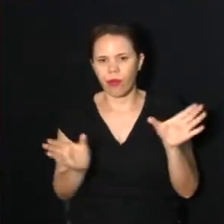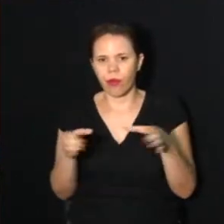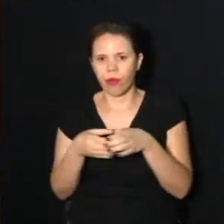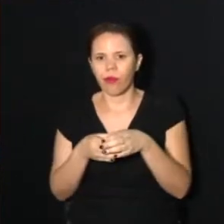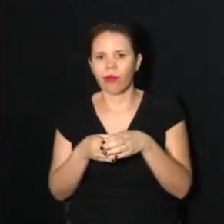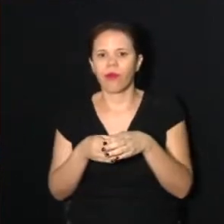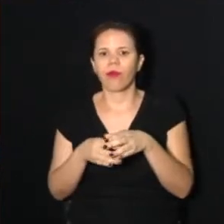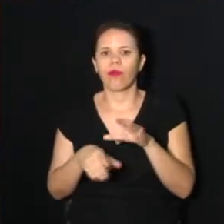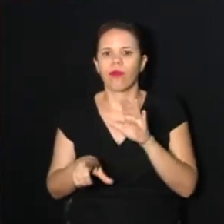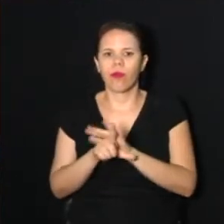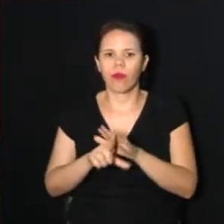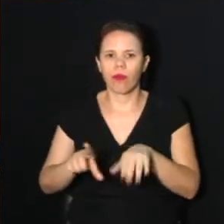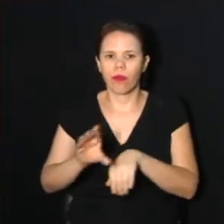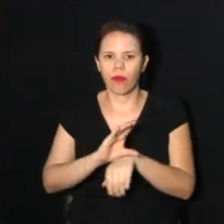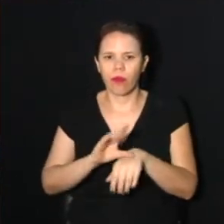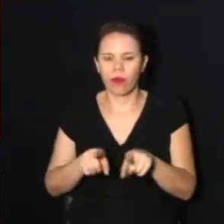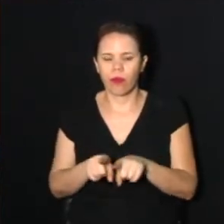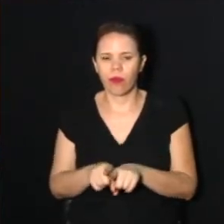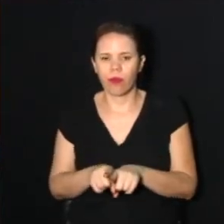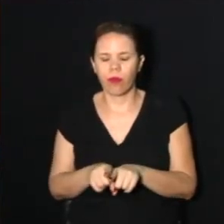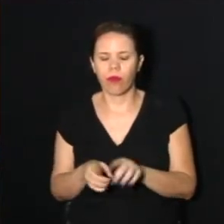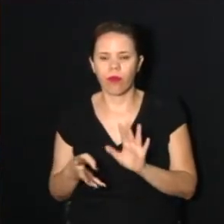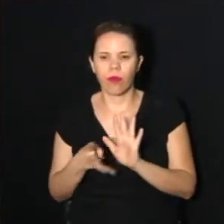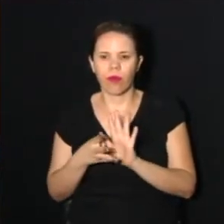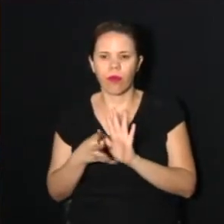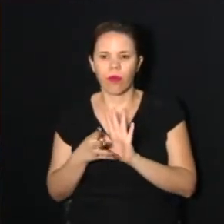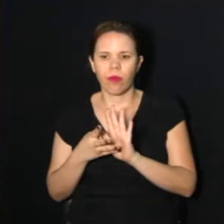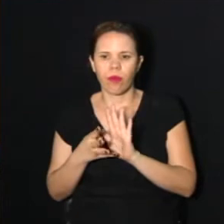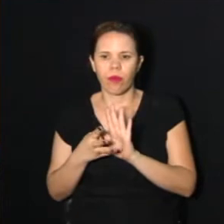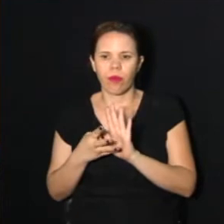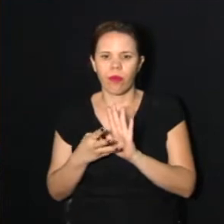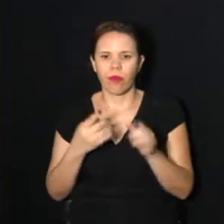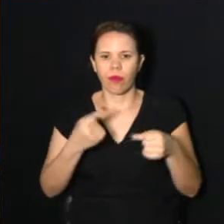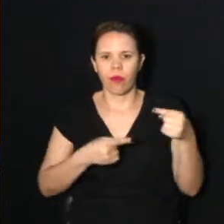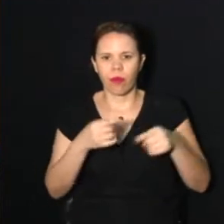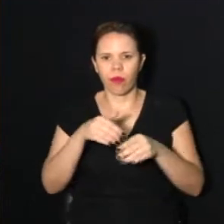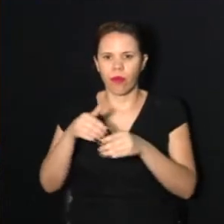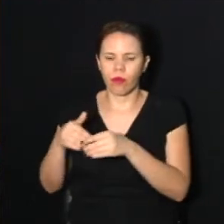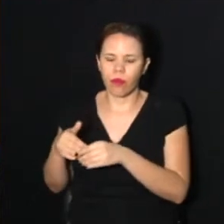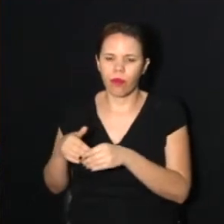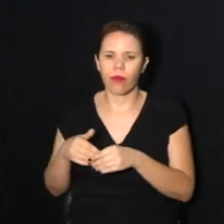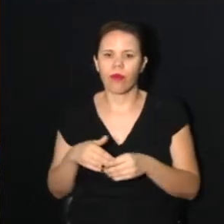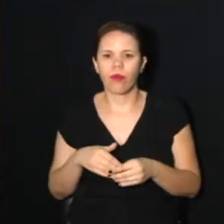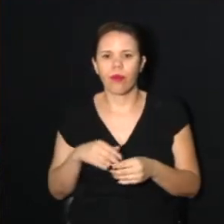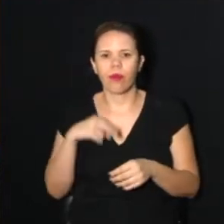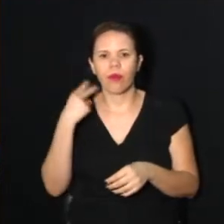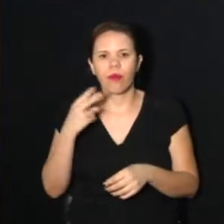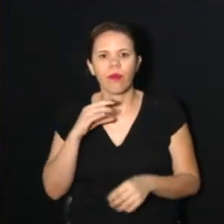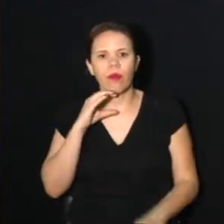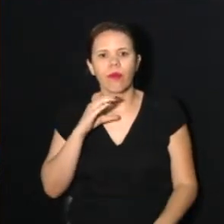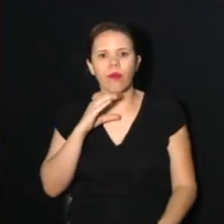Legalidade. Item 4. Discussão e votação do parecer exalado pelo senhor Carlão do PT.